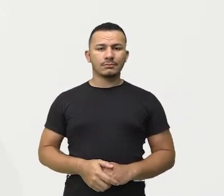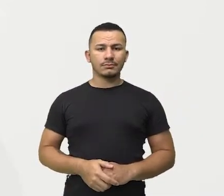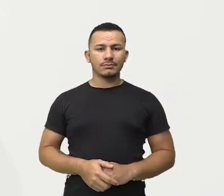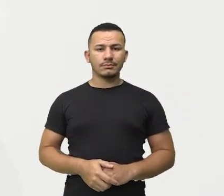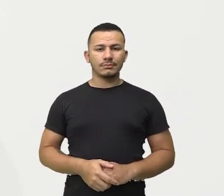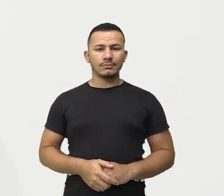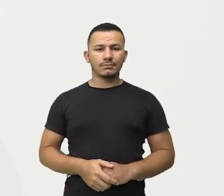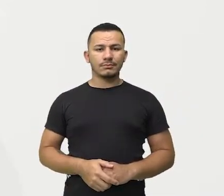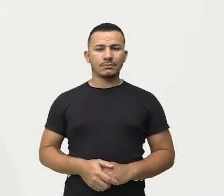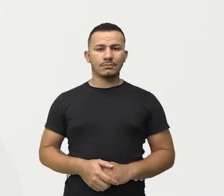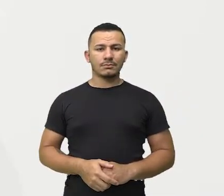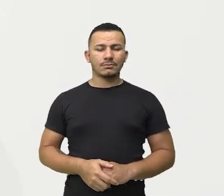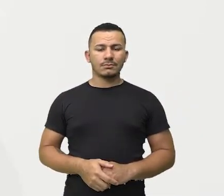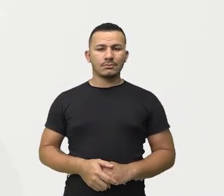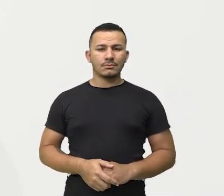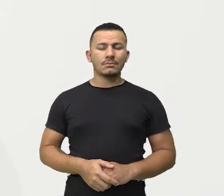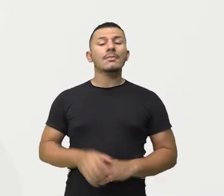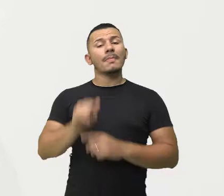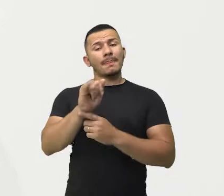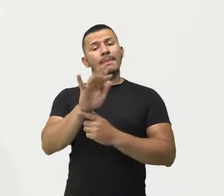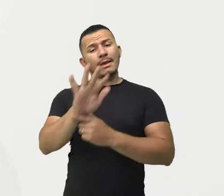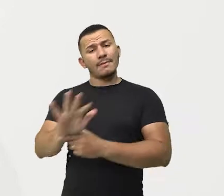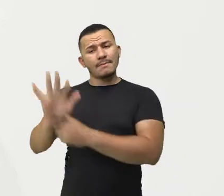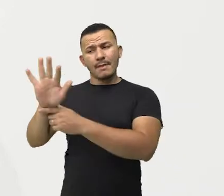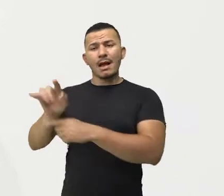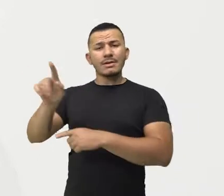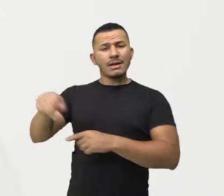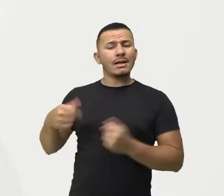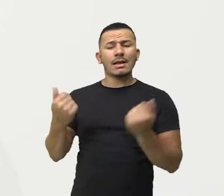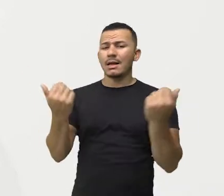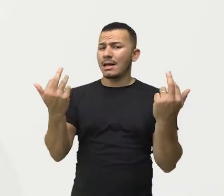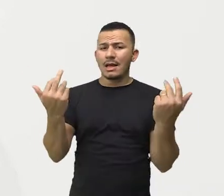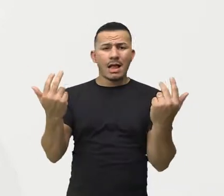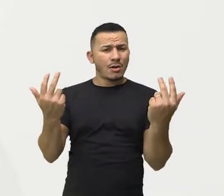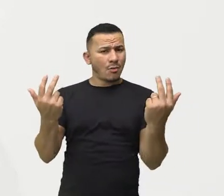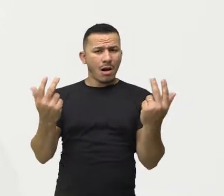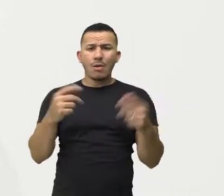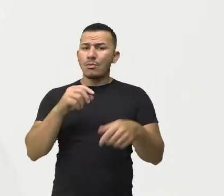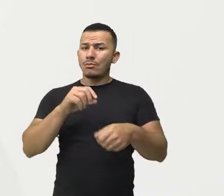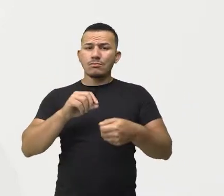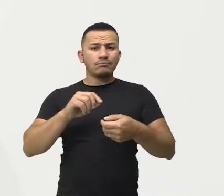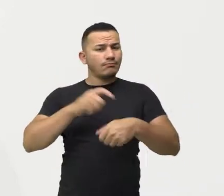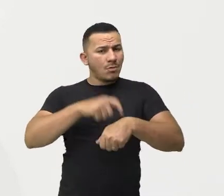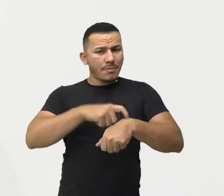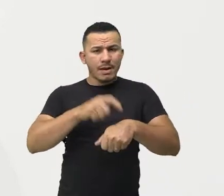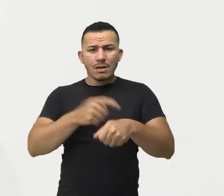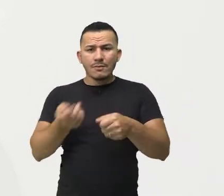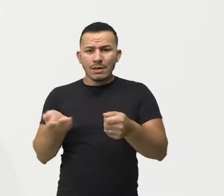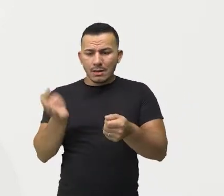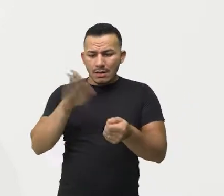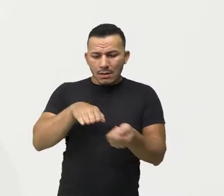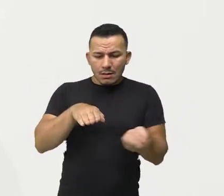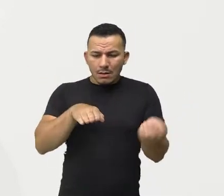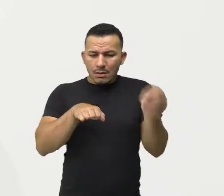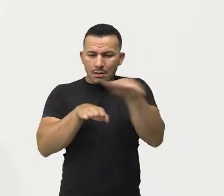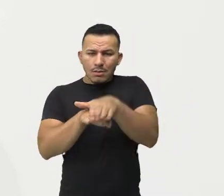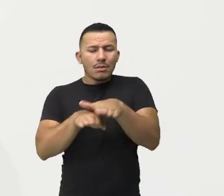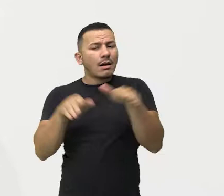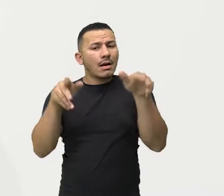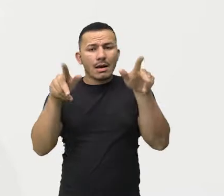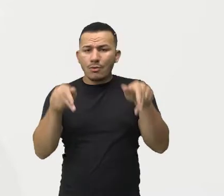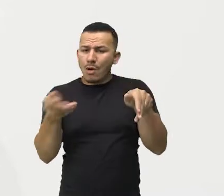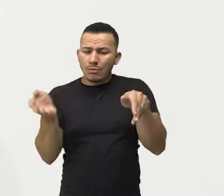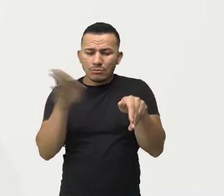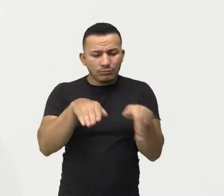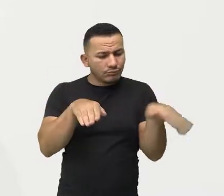imagem, então, ela vai ser basicamente a mesma quando você dobra, certo? Então, para